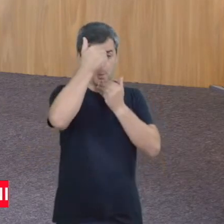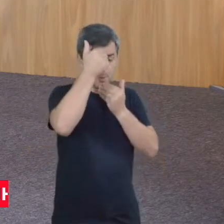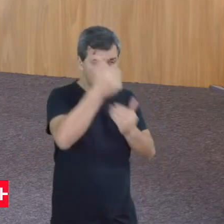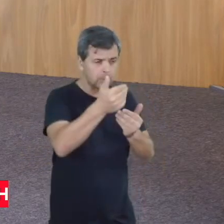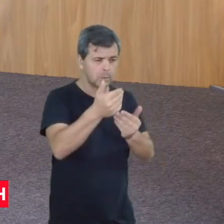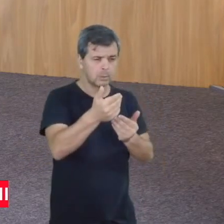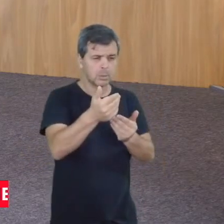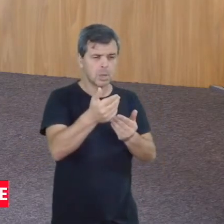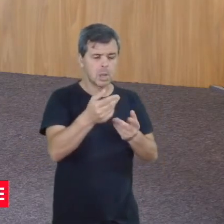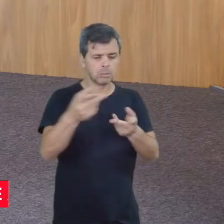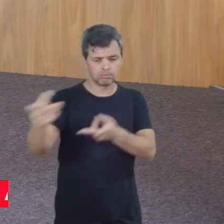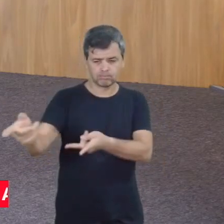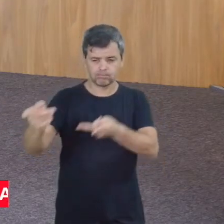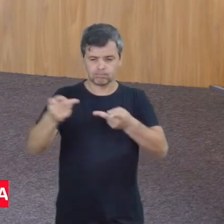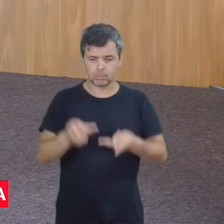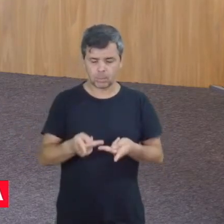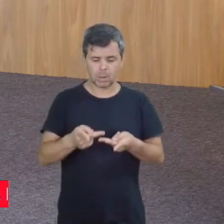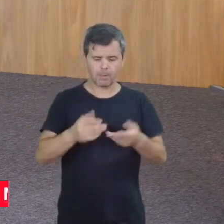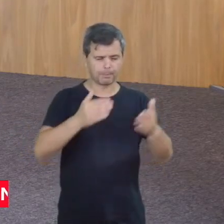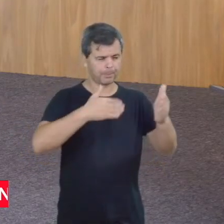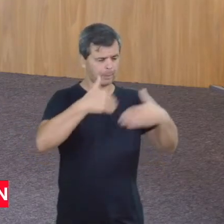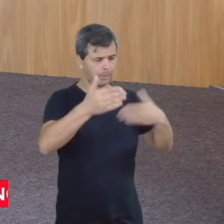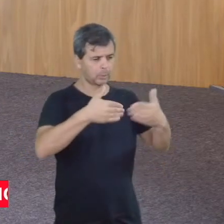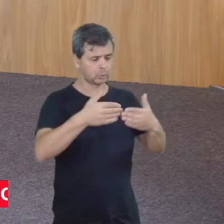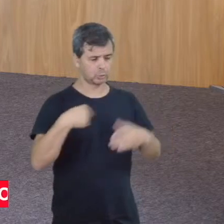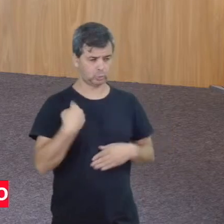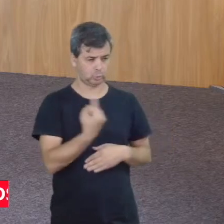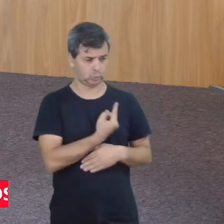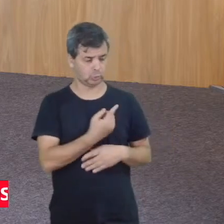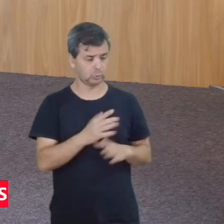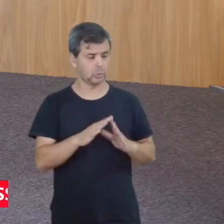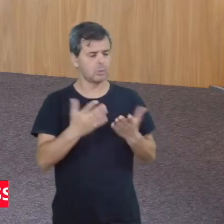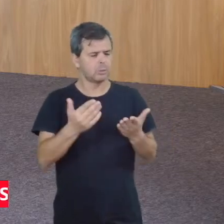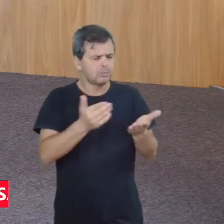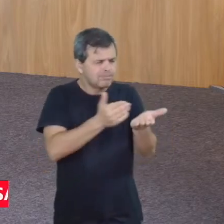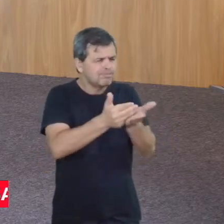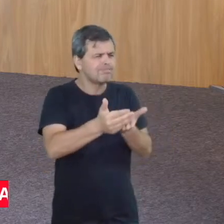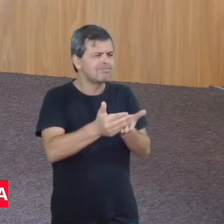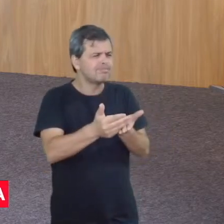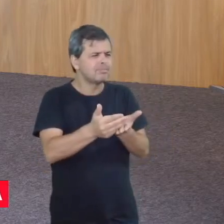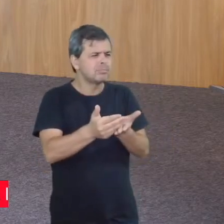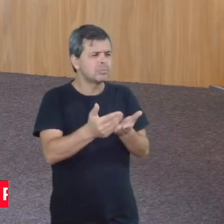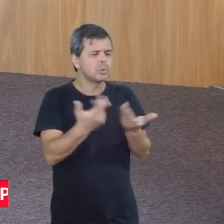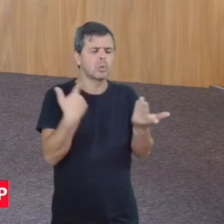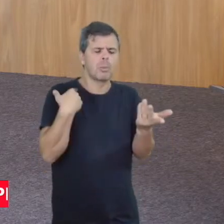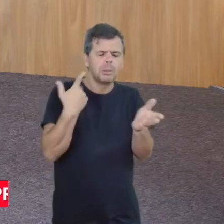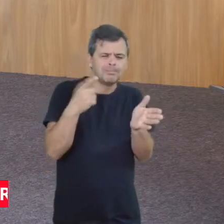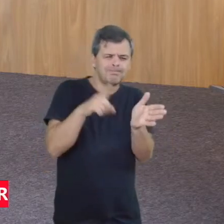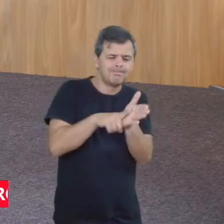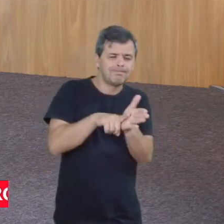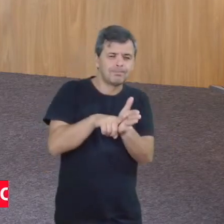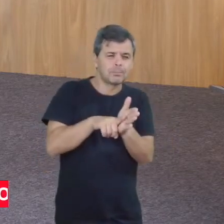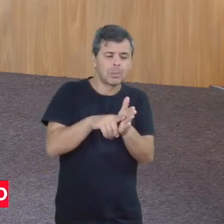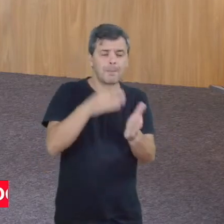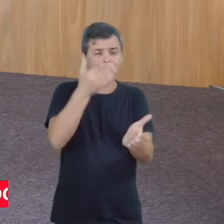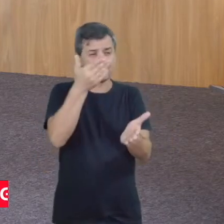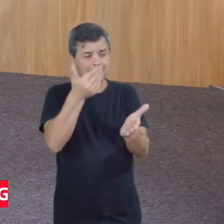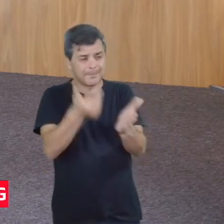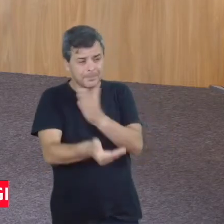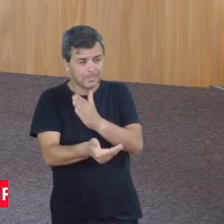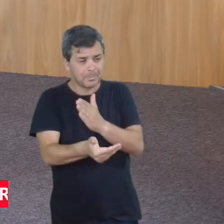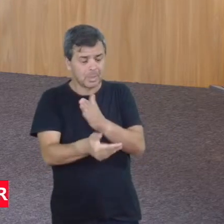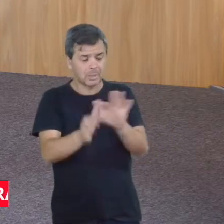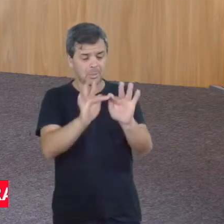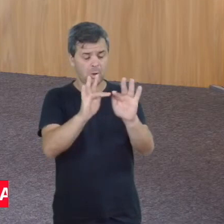aceitar o nosso convite, Cedenir, estar aqui conversando com a gente. Eu queria que a gente começasse falando do balanço aí das perdas sofridas